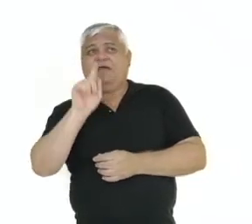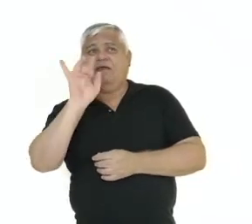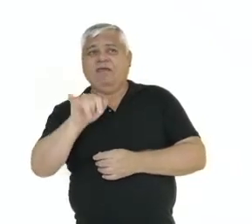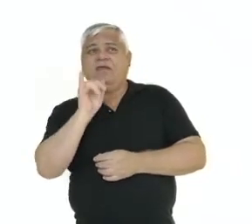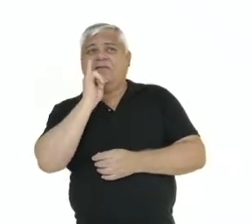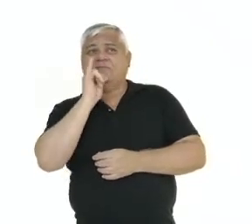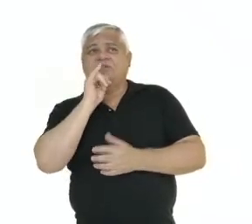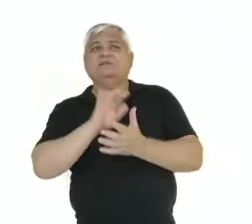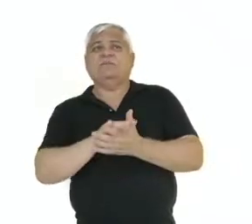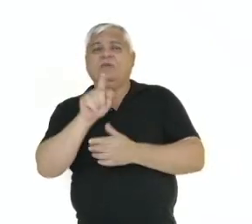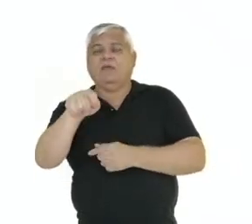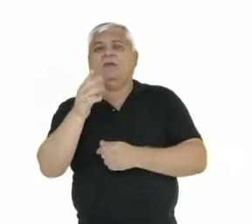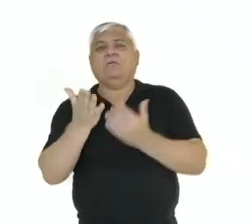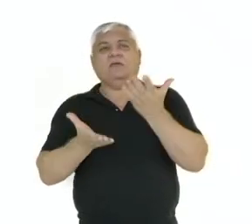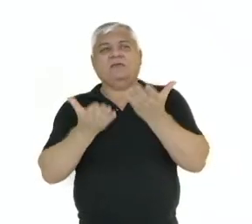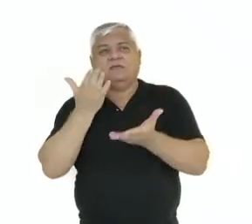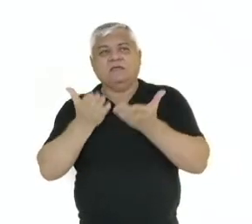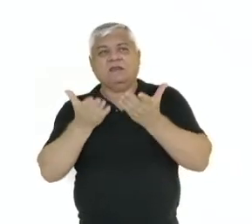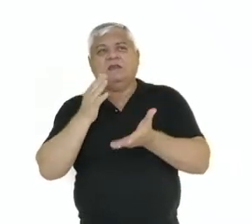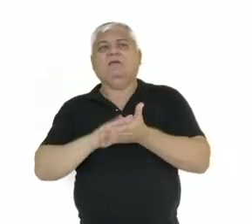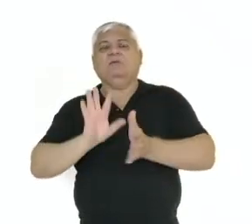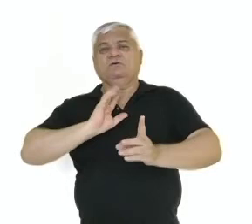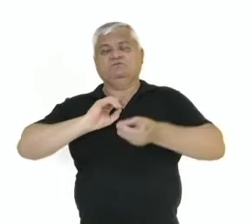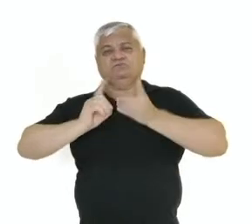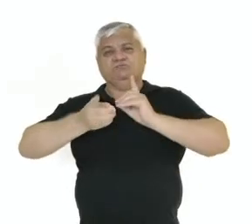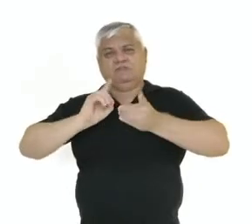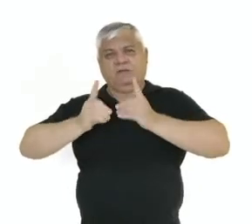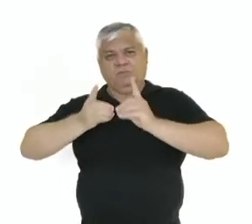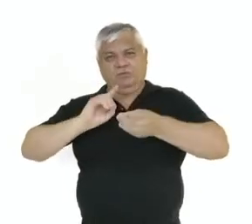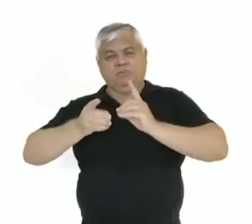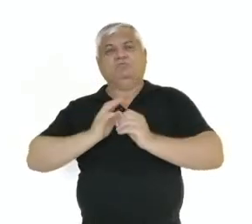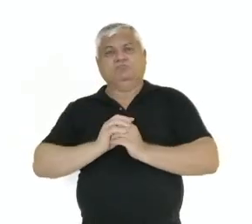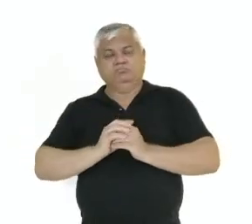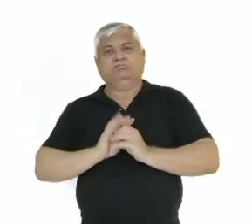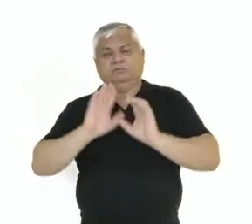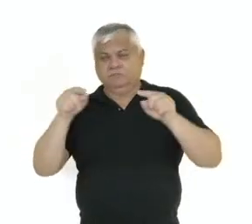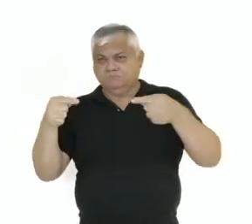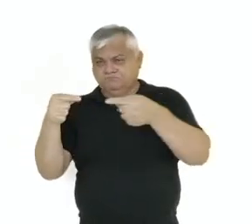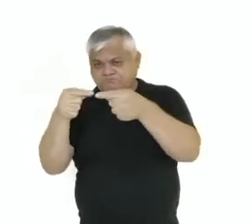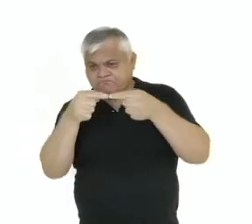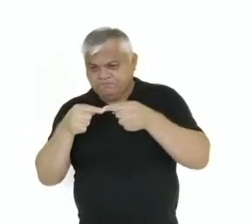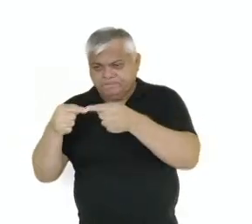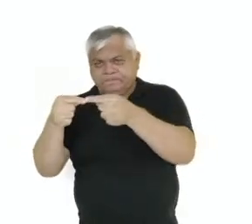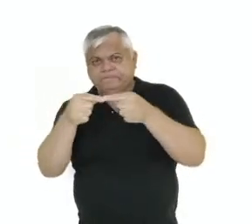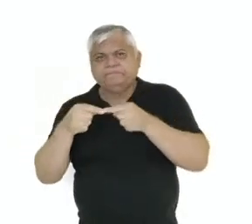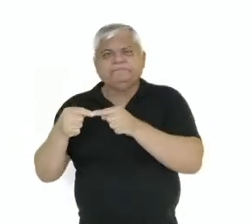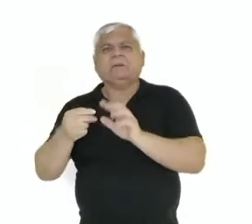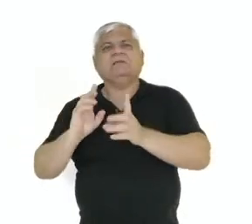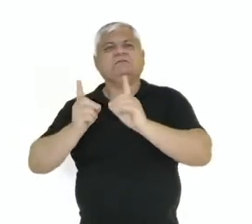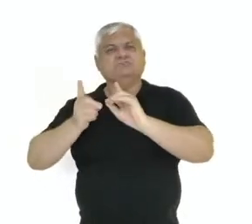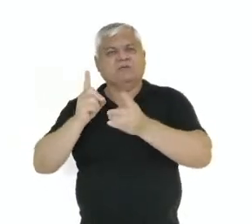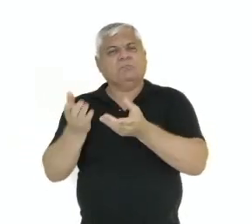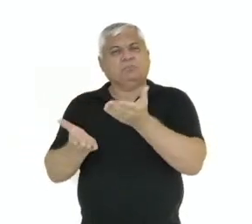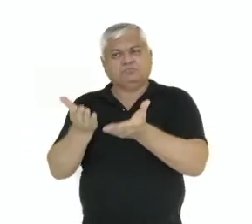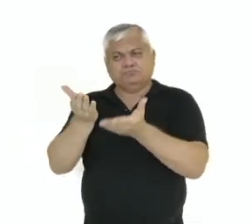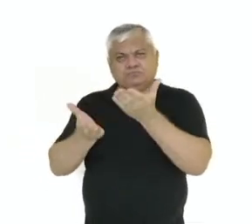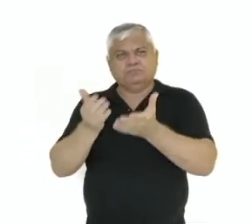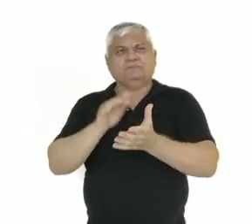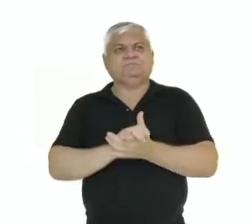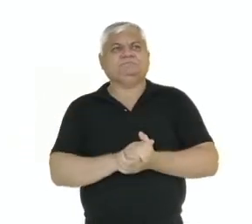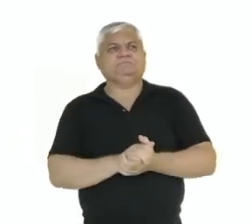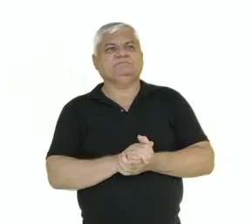vos dizer, de isomeria de função, no qual os isômeros coexistem em um equilíbrio dinâmico em